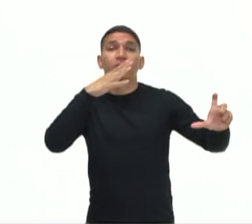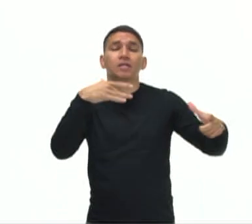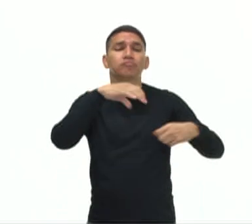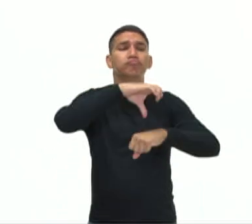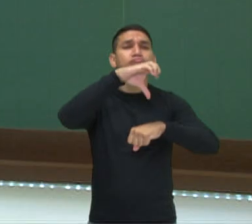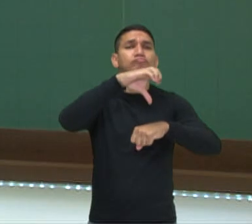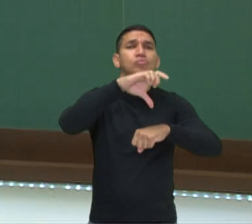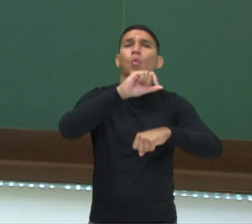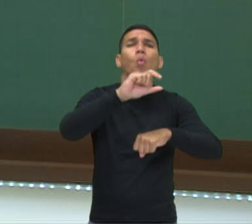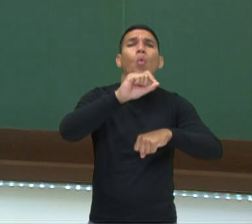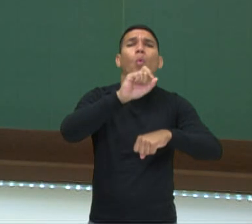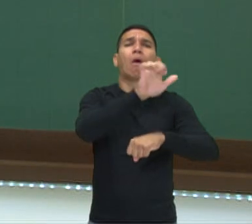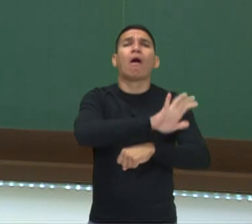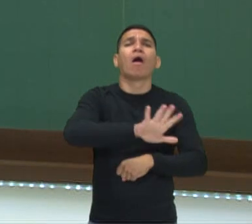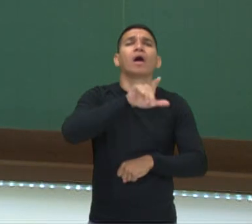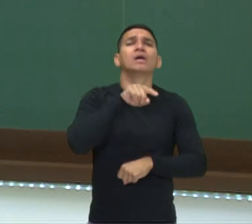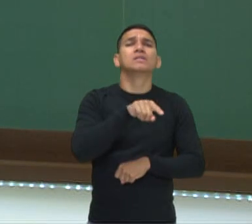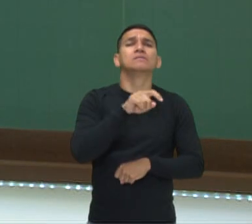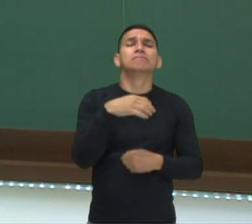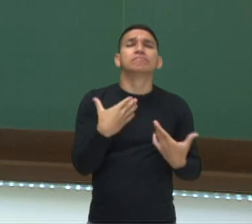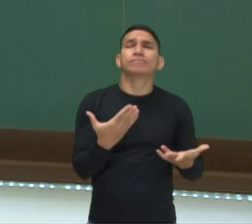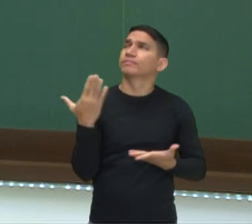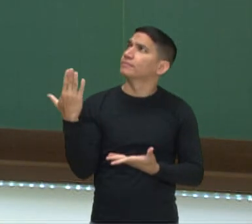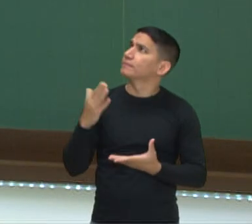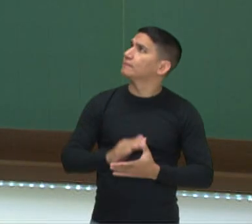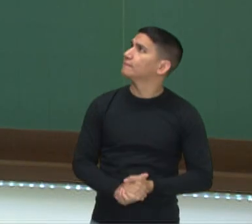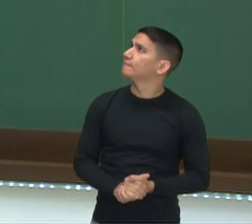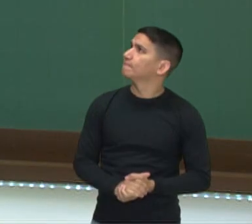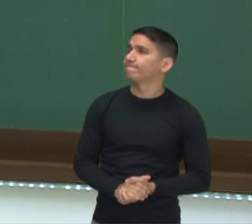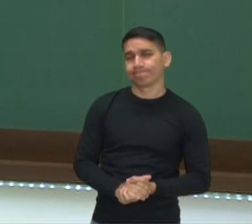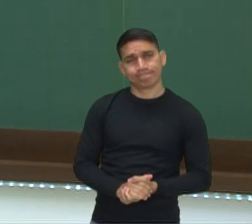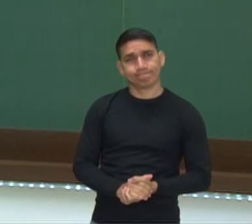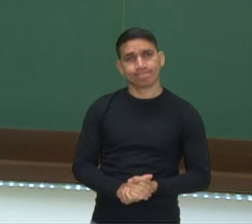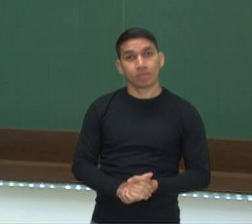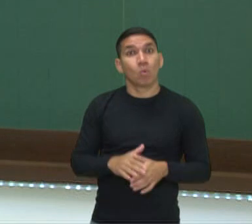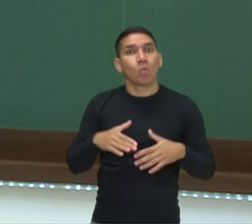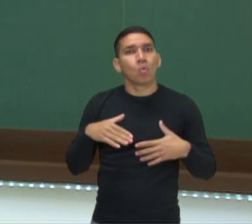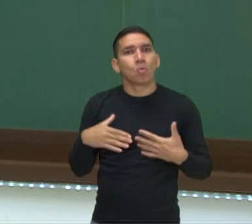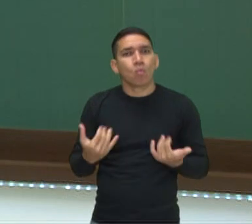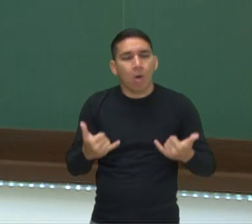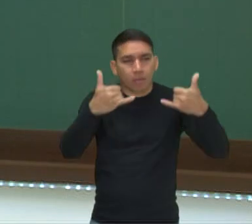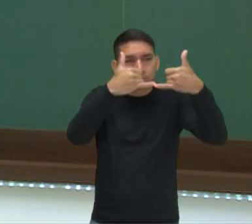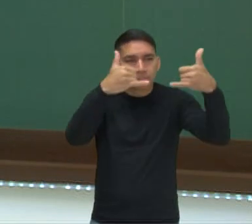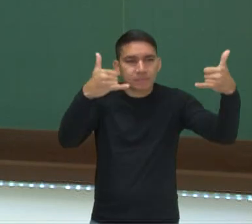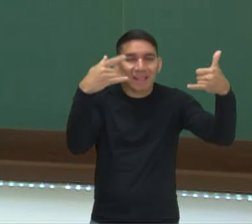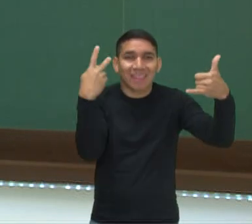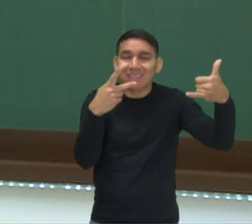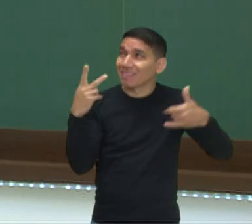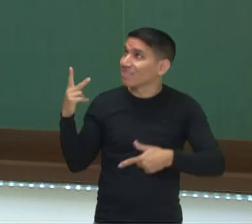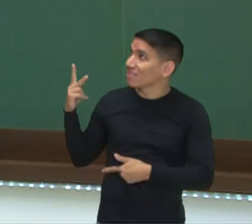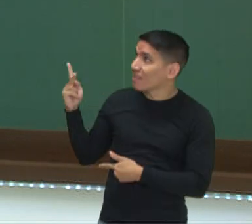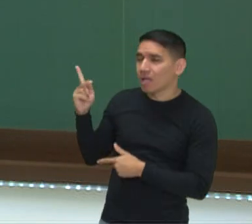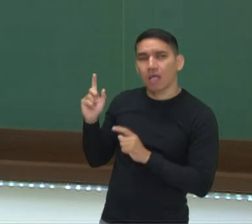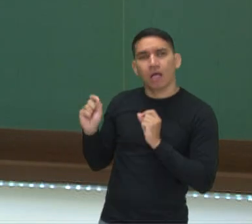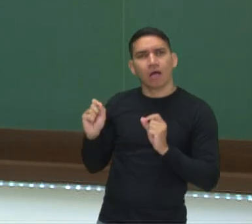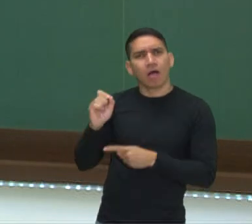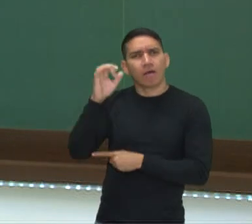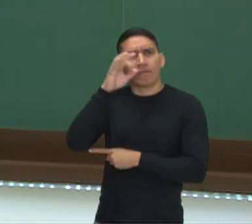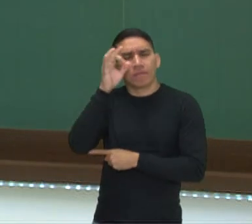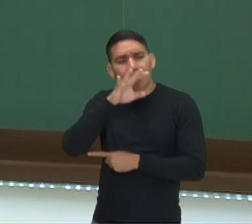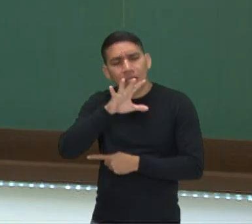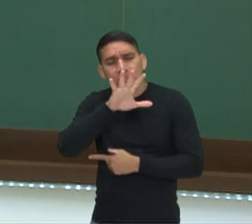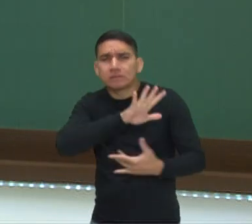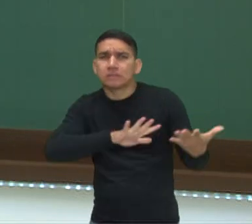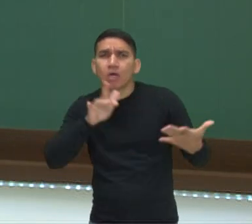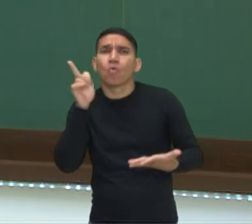aqui com a interrogação, tá? Esse verde mais escuro aqui, tá bom? Quais são as medidas dessa figura para você